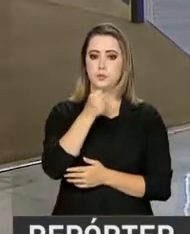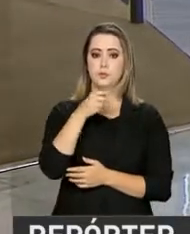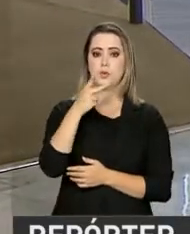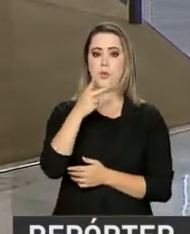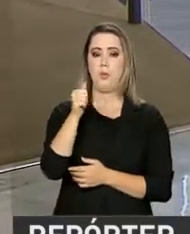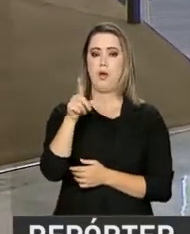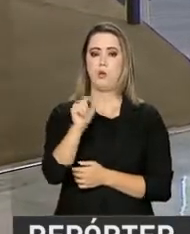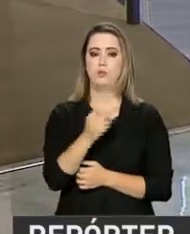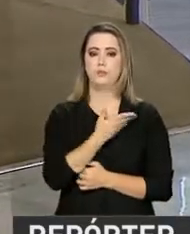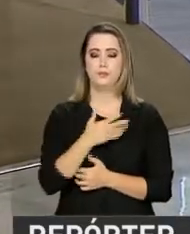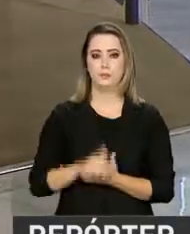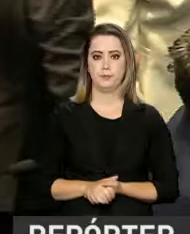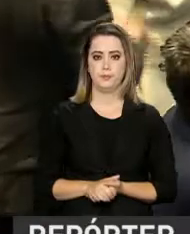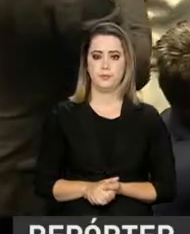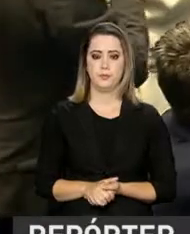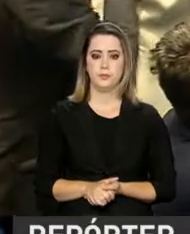paulo la sálvia